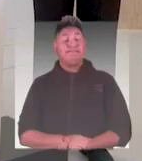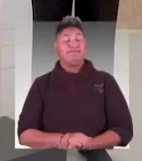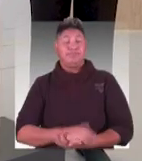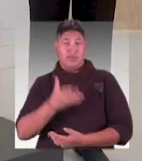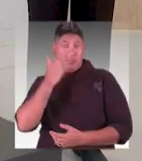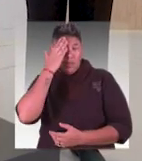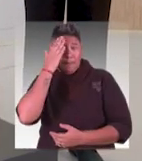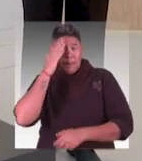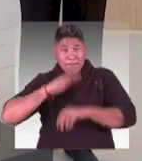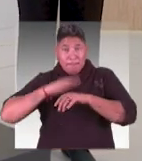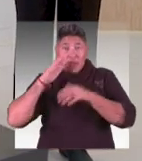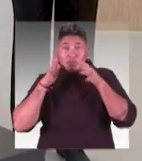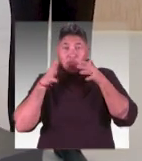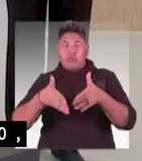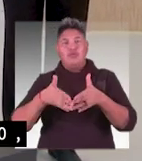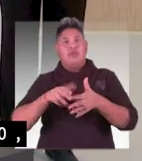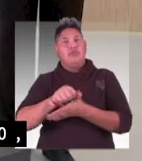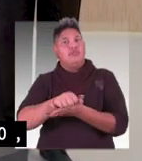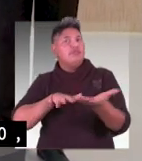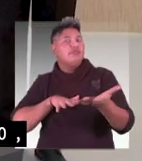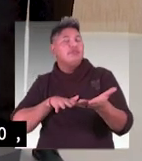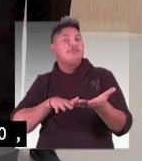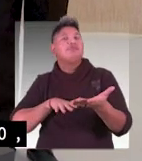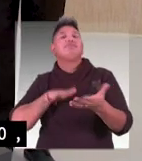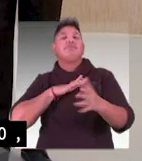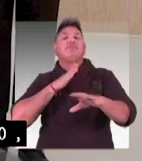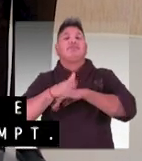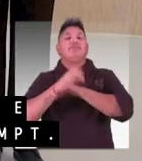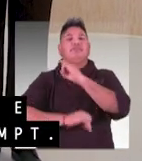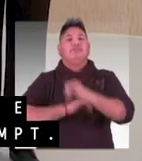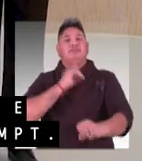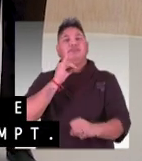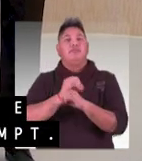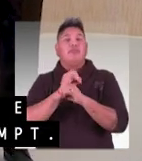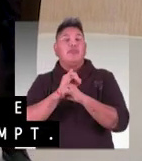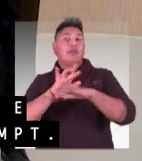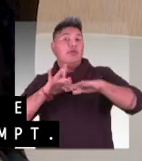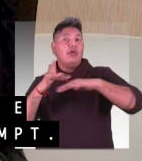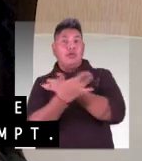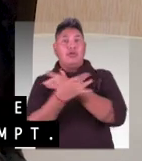Para saber mais sobre a atuação do Ministério Público do Trabalho, acesse nosso